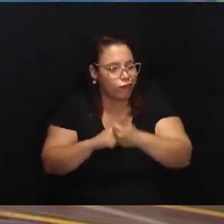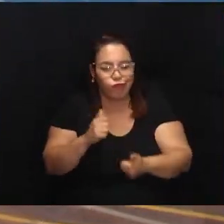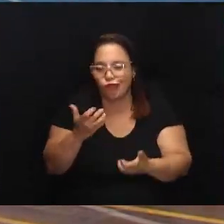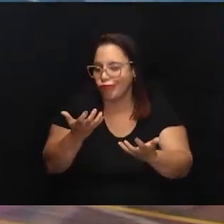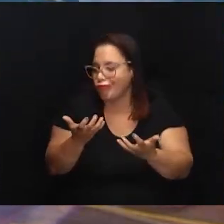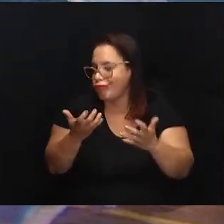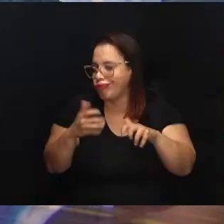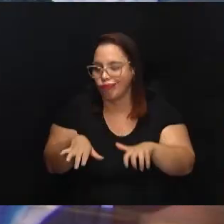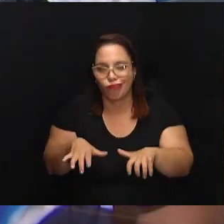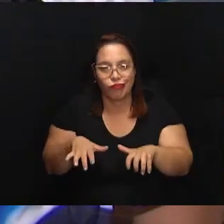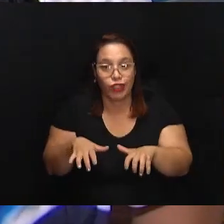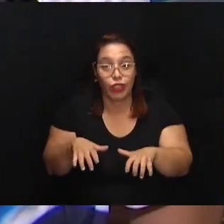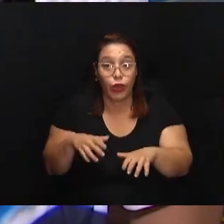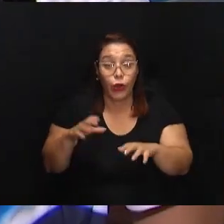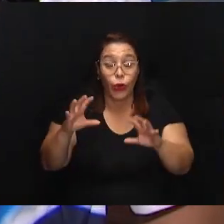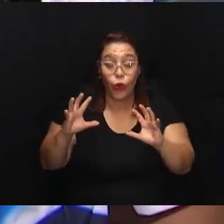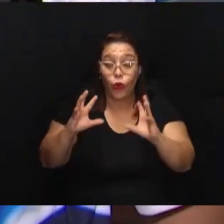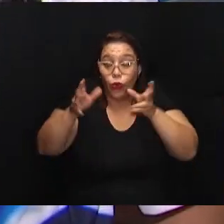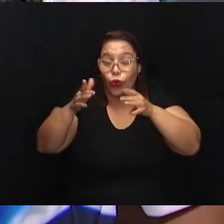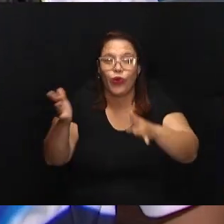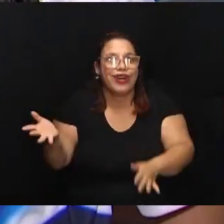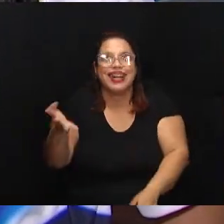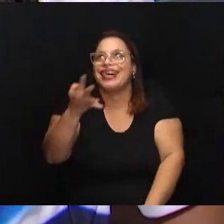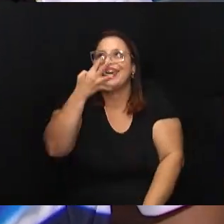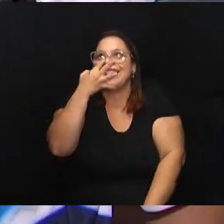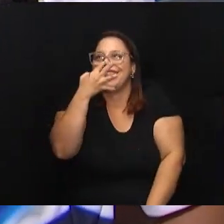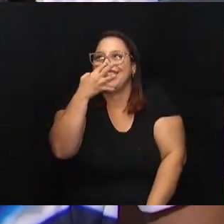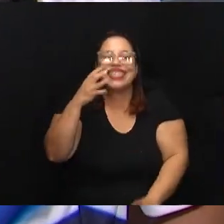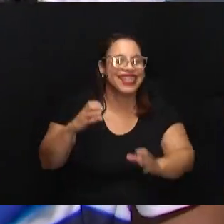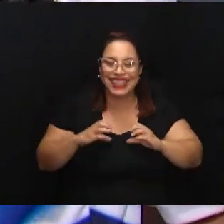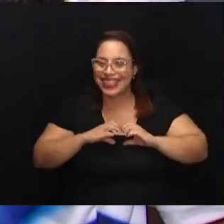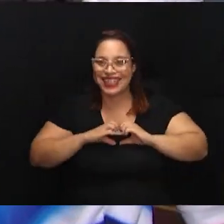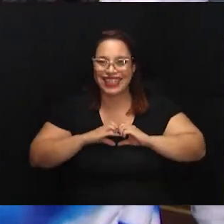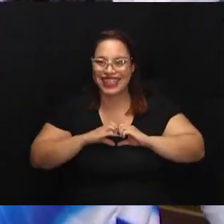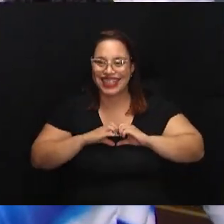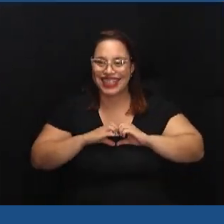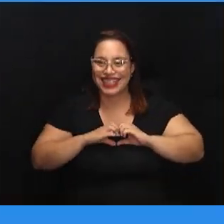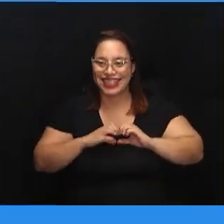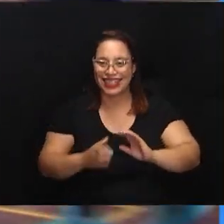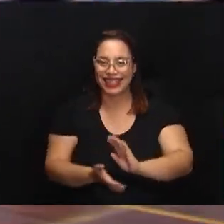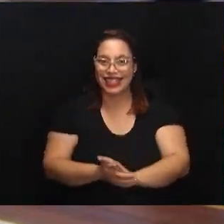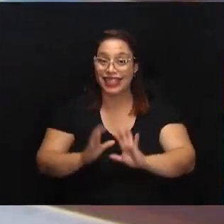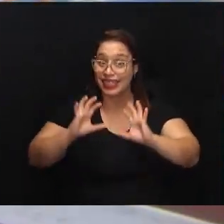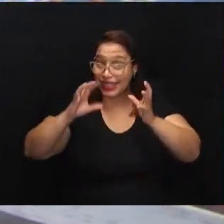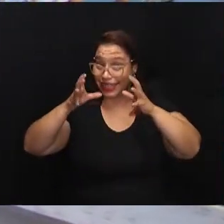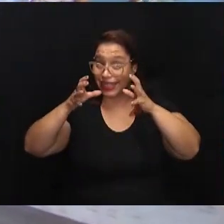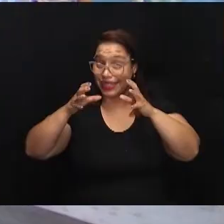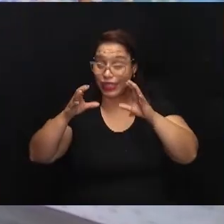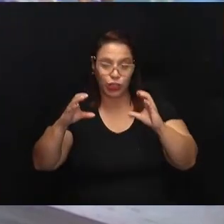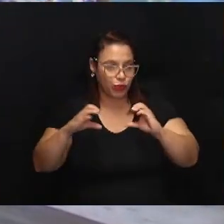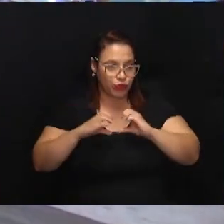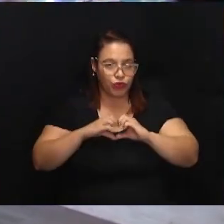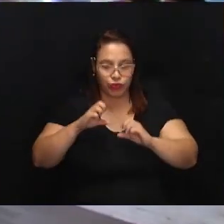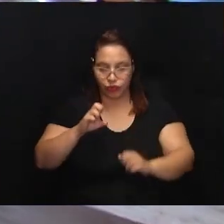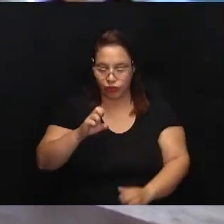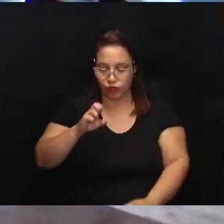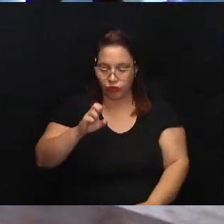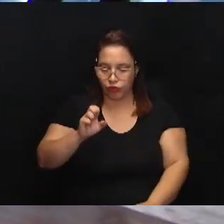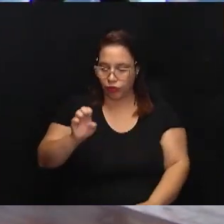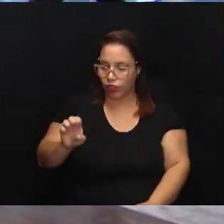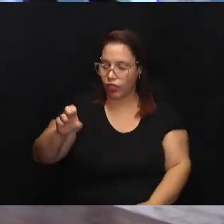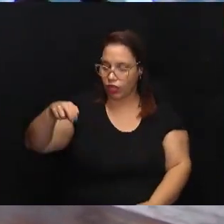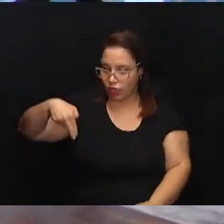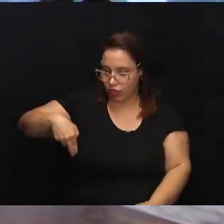consigo. Realmente o vôlei é o que me encanta. Sua paixão? É, minha paixão. O vôlei é a paixão do Enzo de